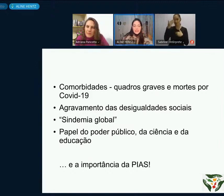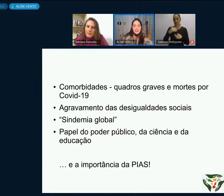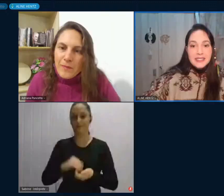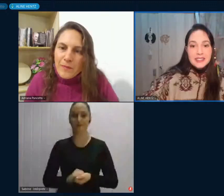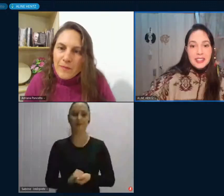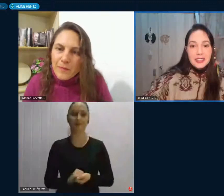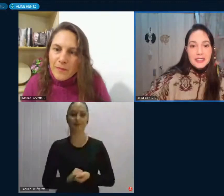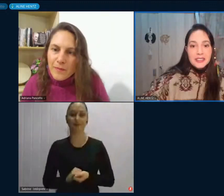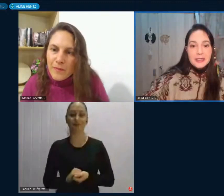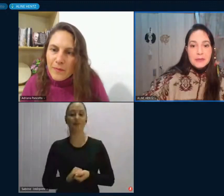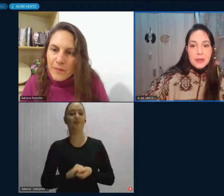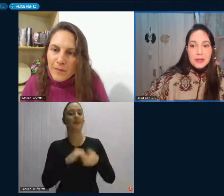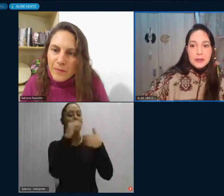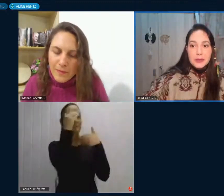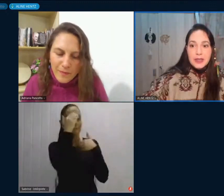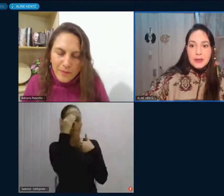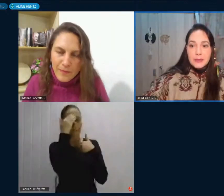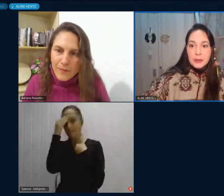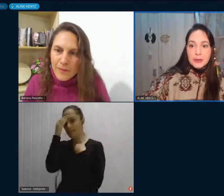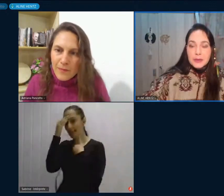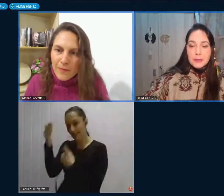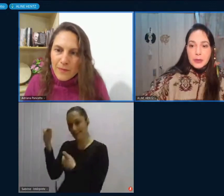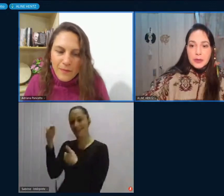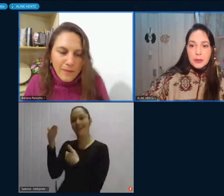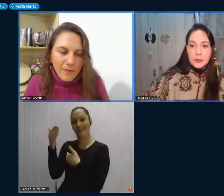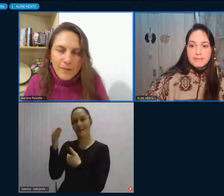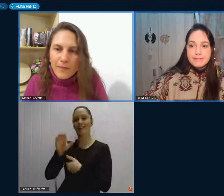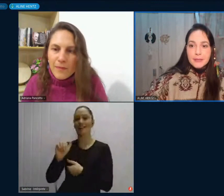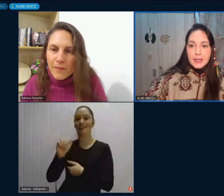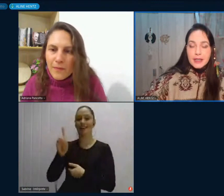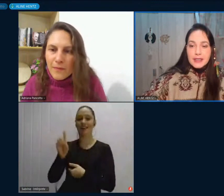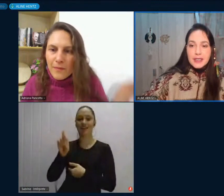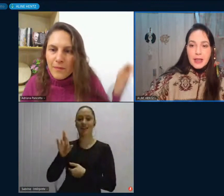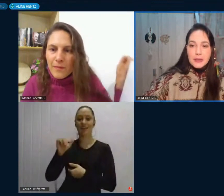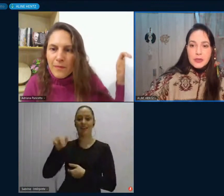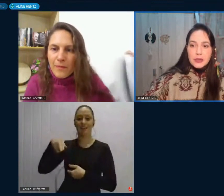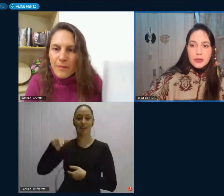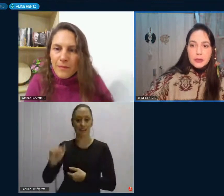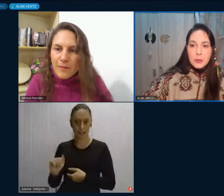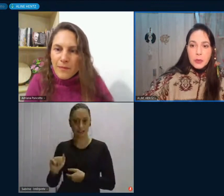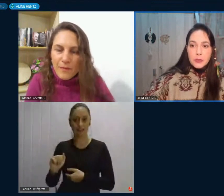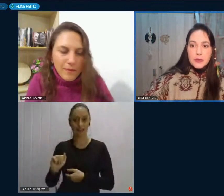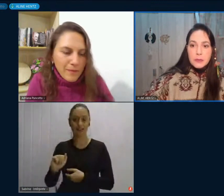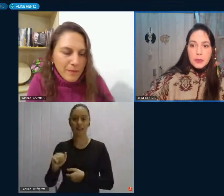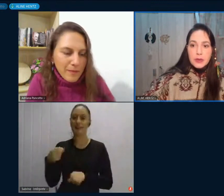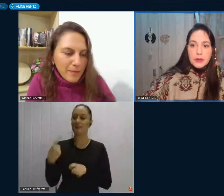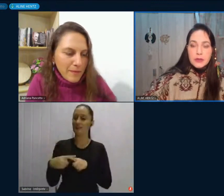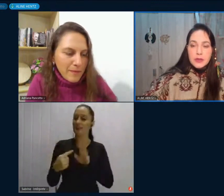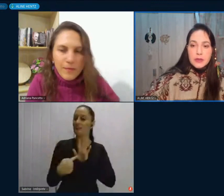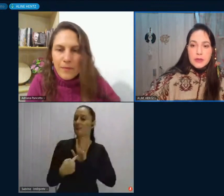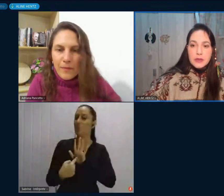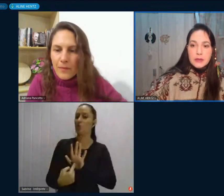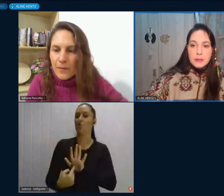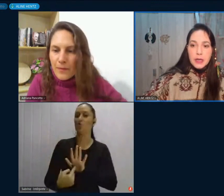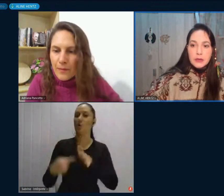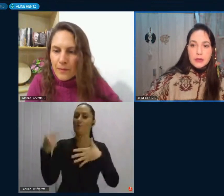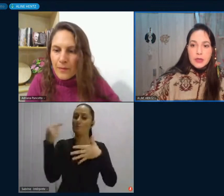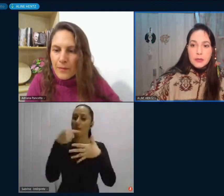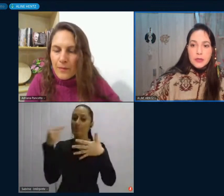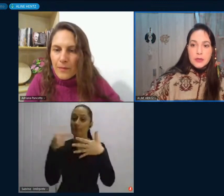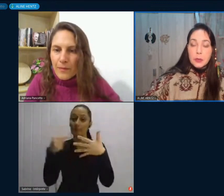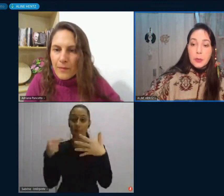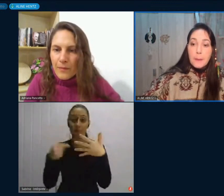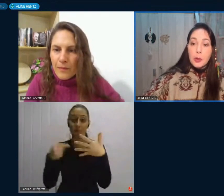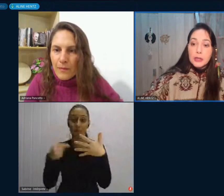Muito obrigada, Adriana, pelo teu resgate de tantos pontos importantes para a